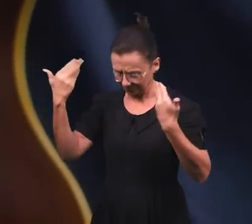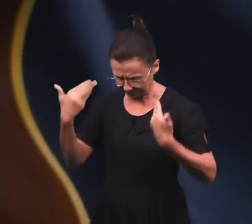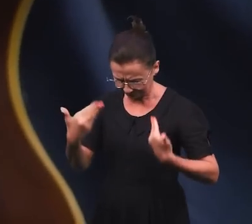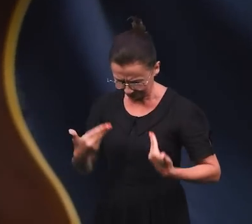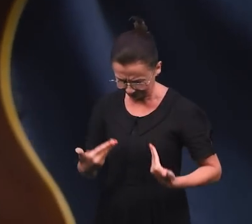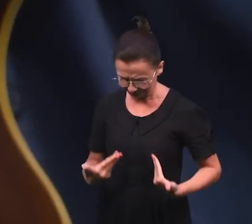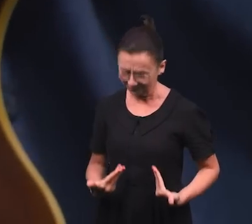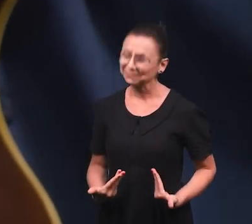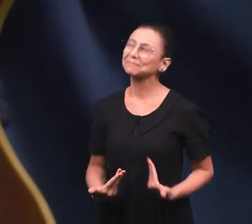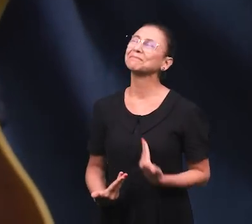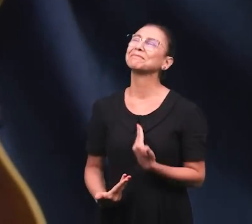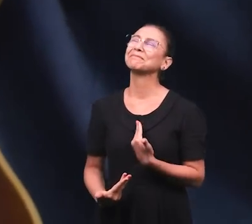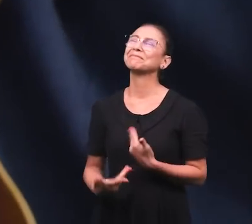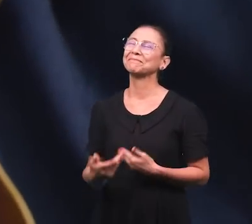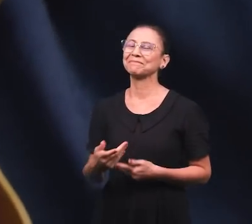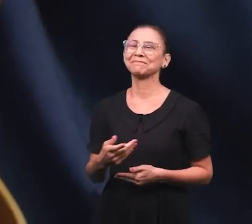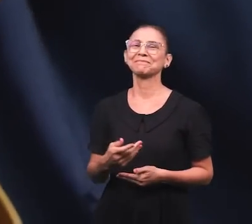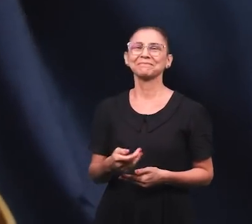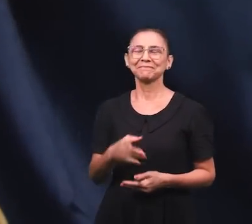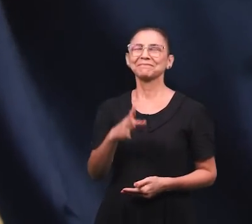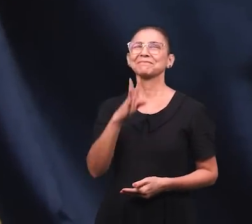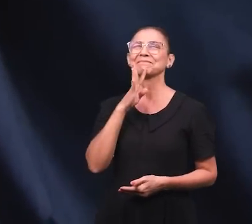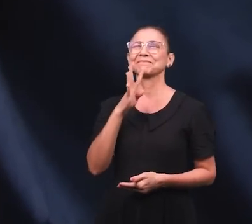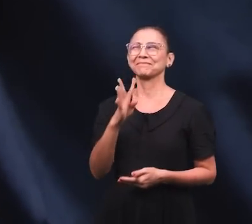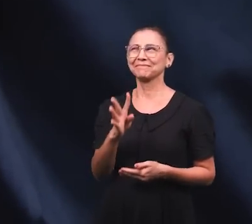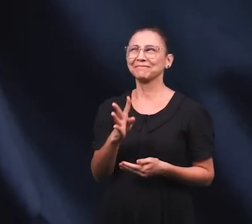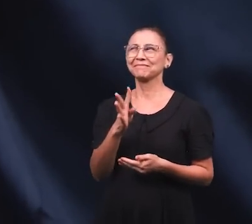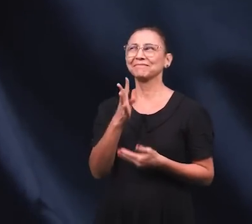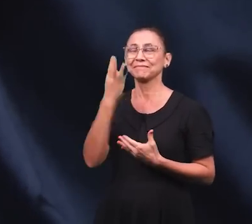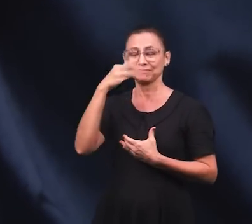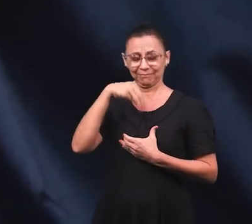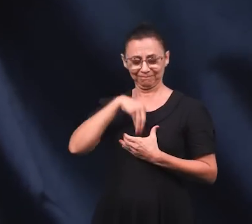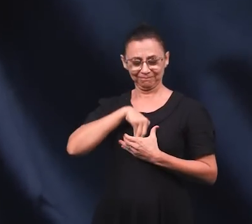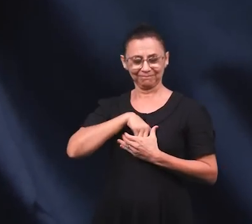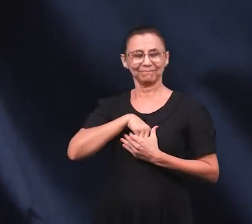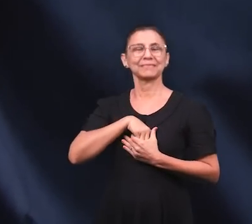Estou aqui, Pai. Só tu me